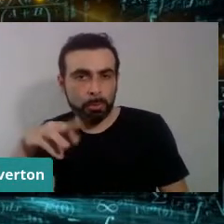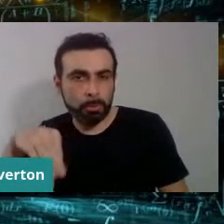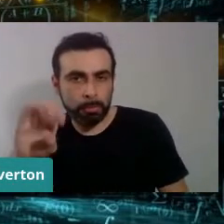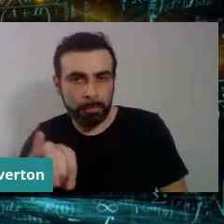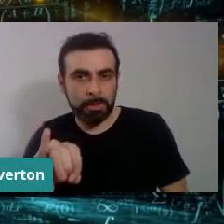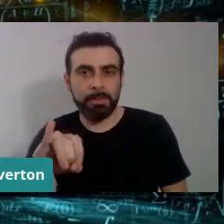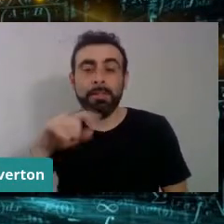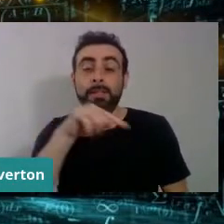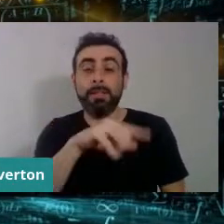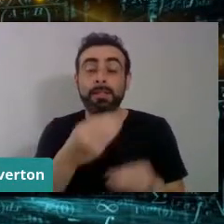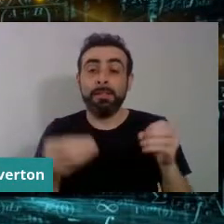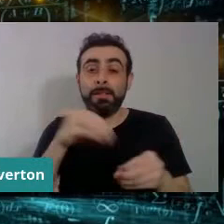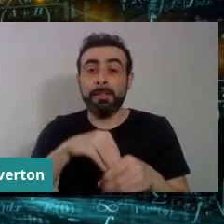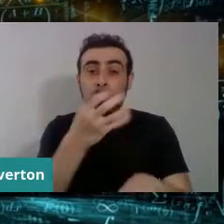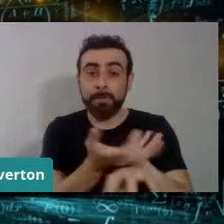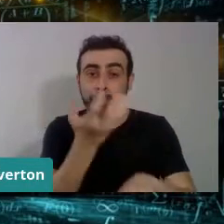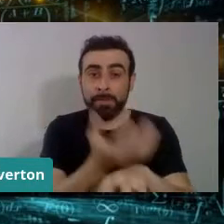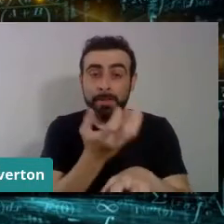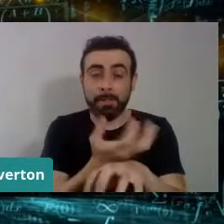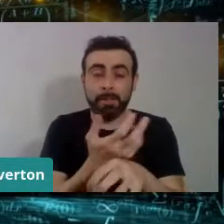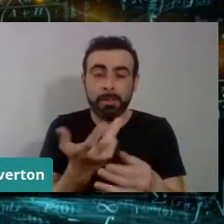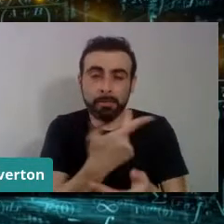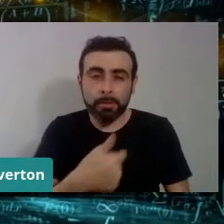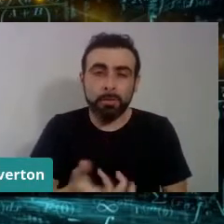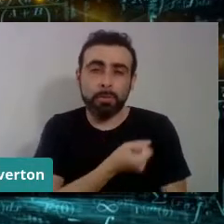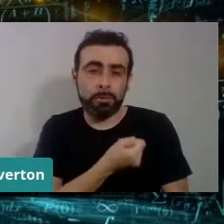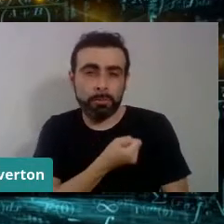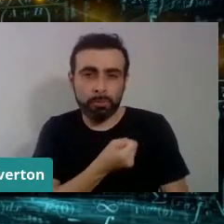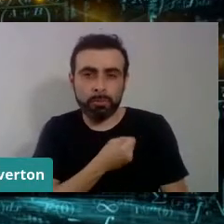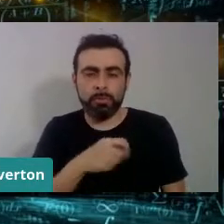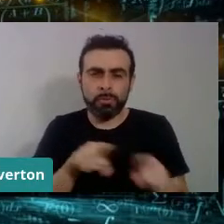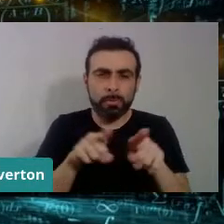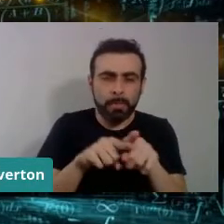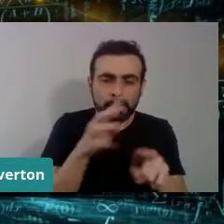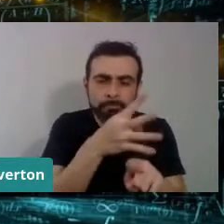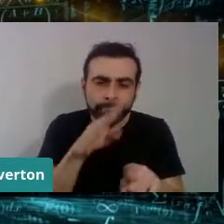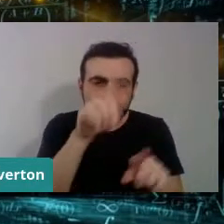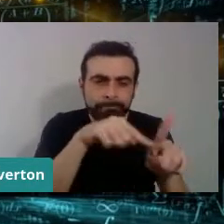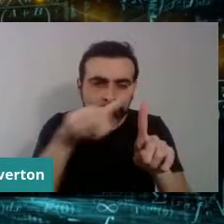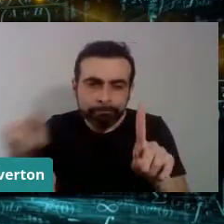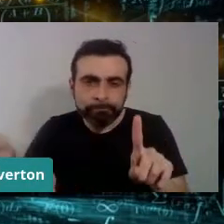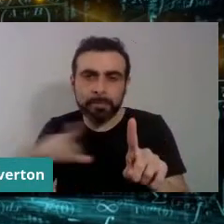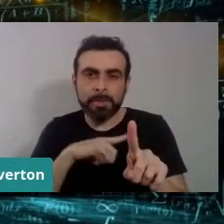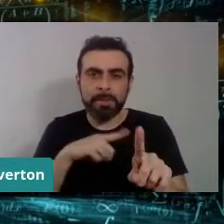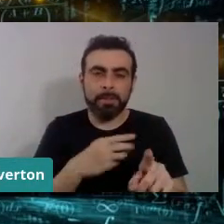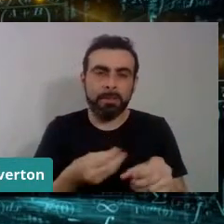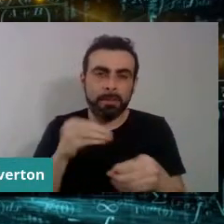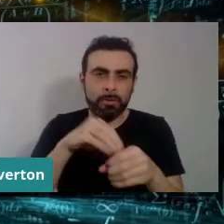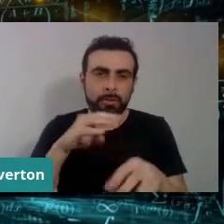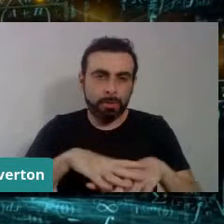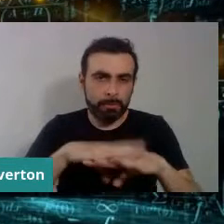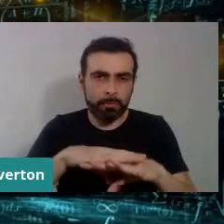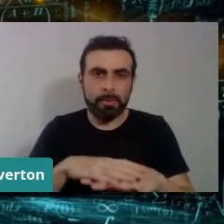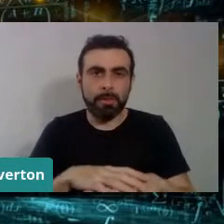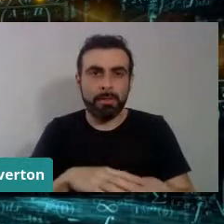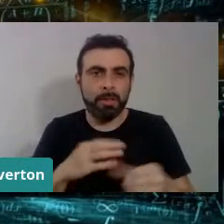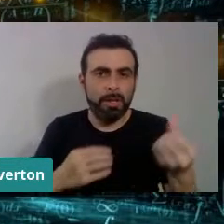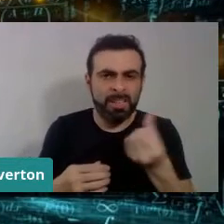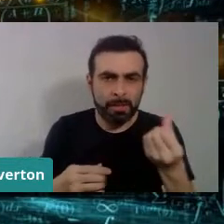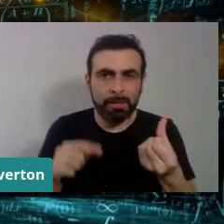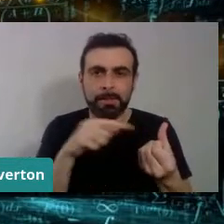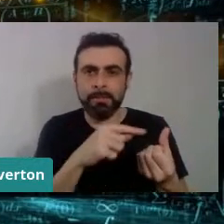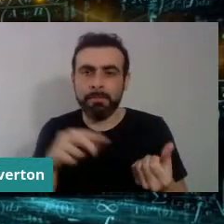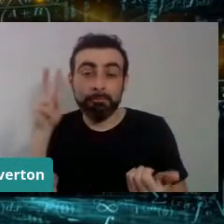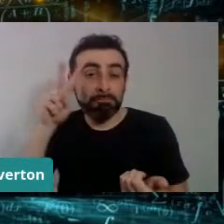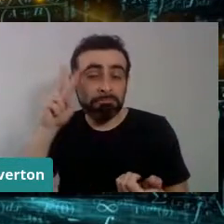cálculo, cálculo numérico e gráficos. Então, eu me lembro muito bem desses professores